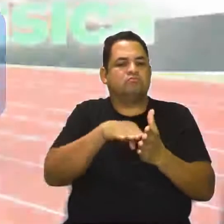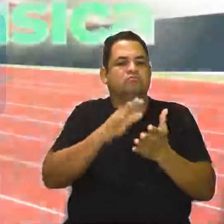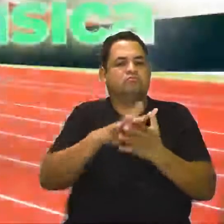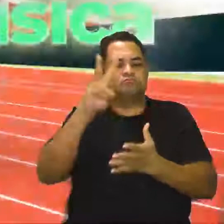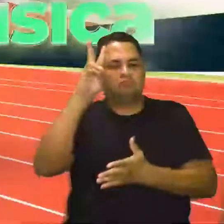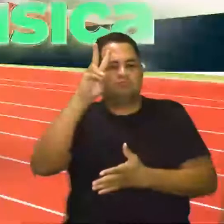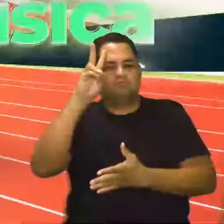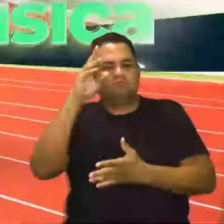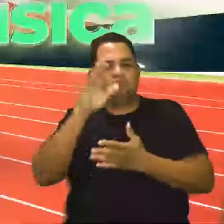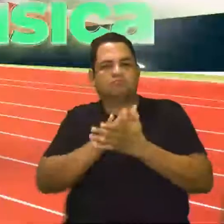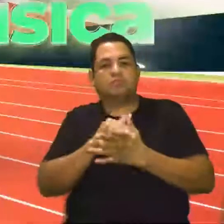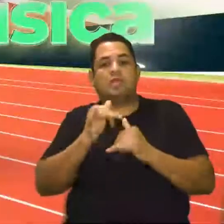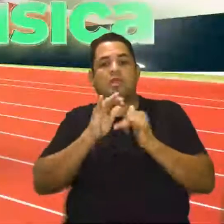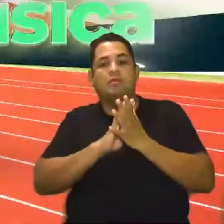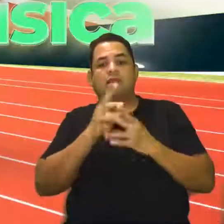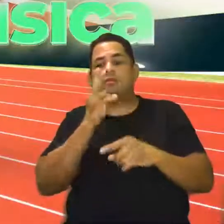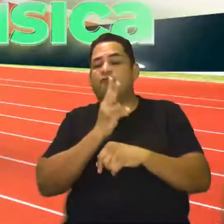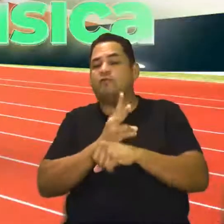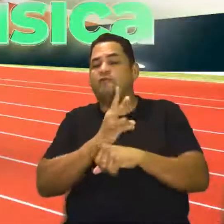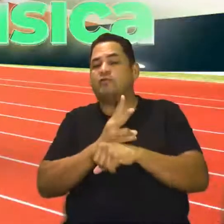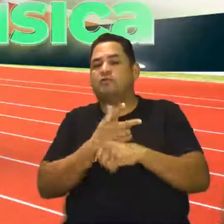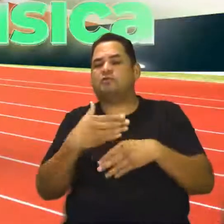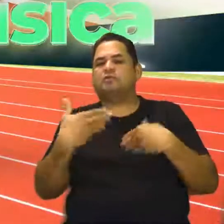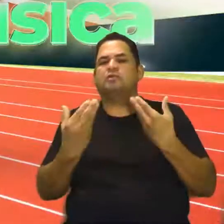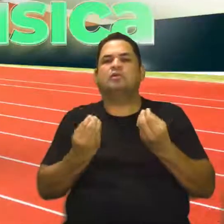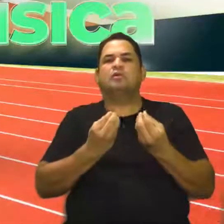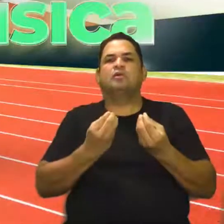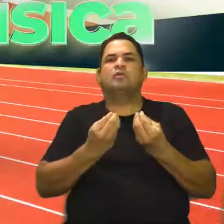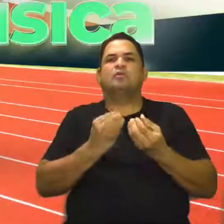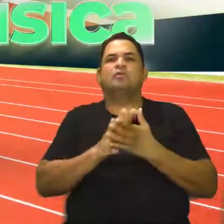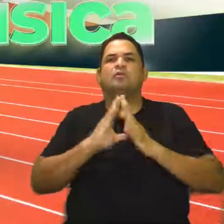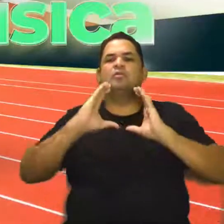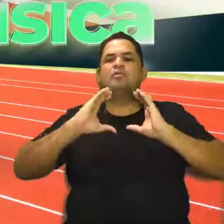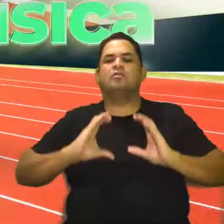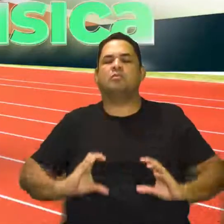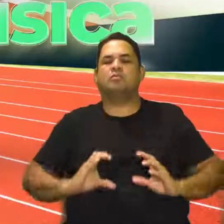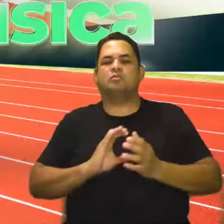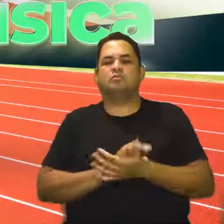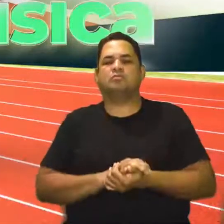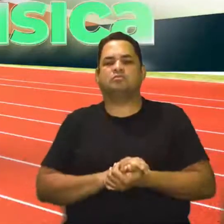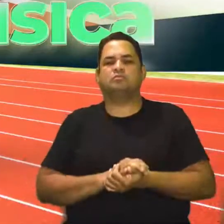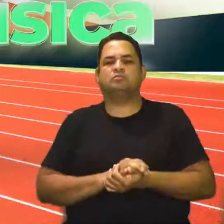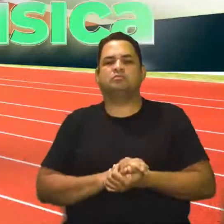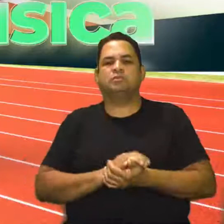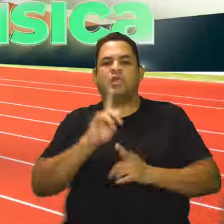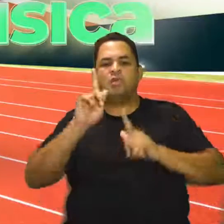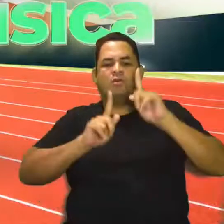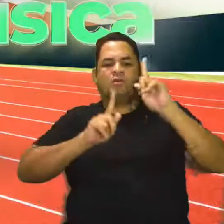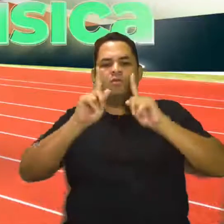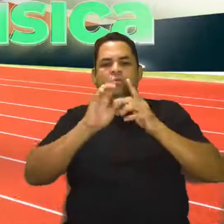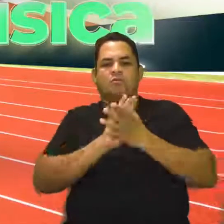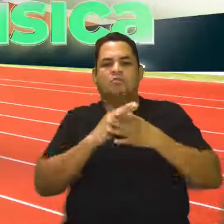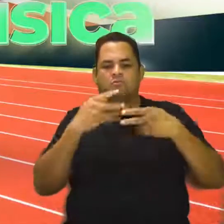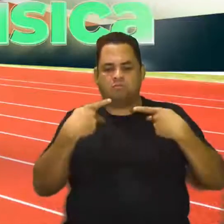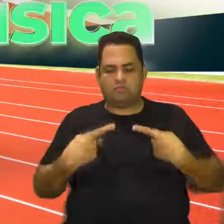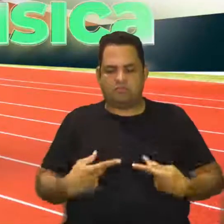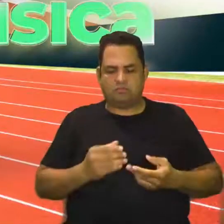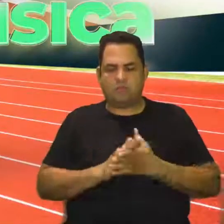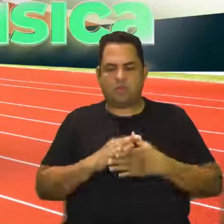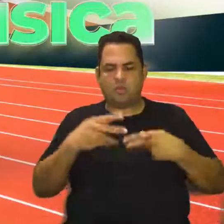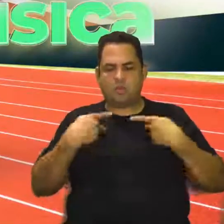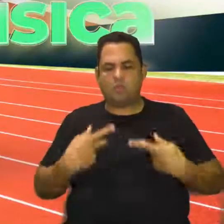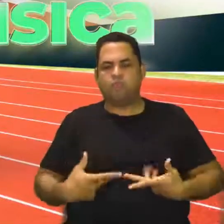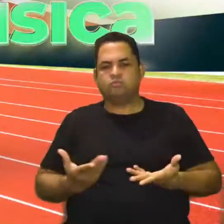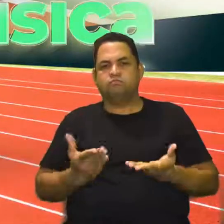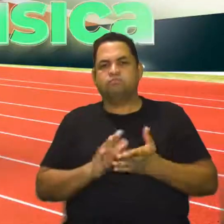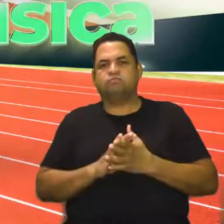lembra lá da nossa matéria jornalística? Então como que você tem que se comportar? Então desde os gestos posturais, gestos